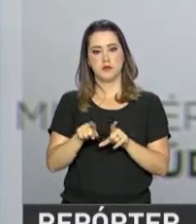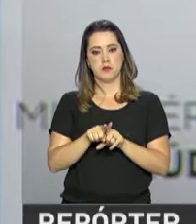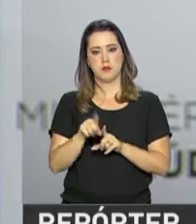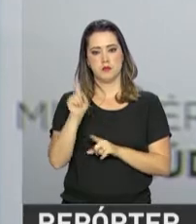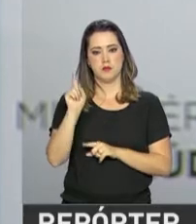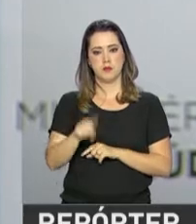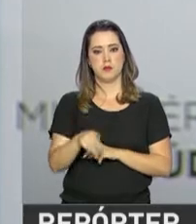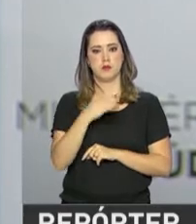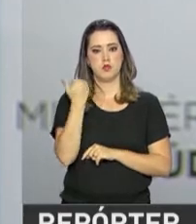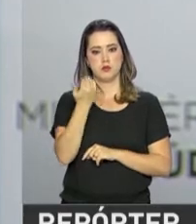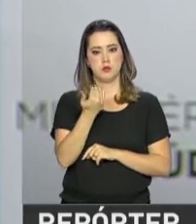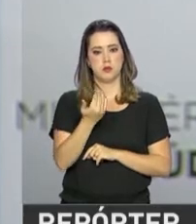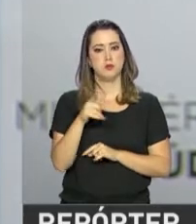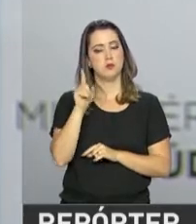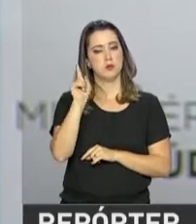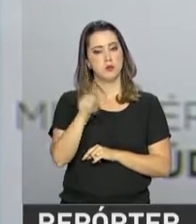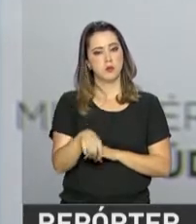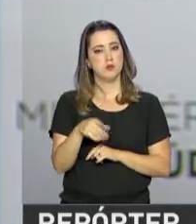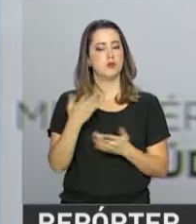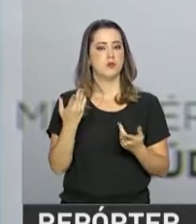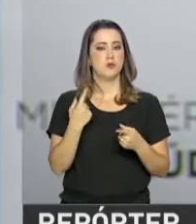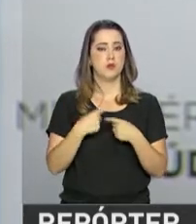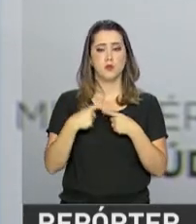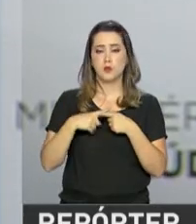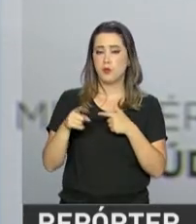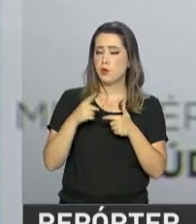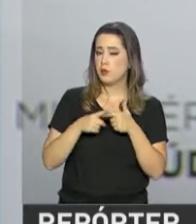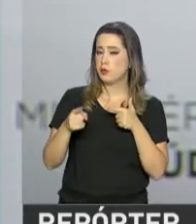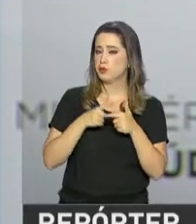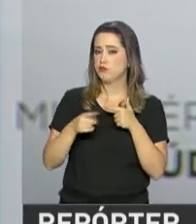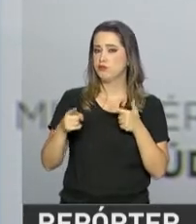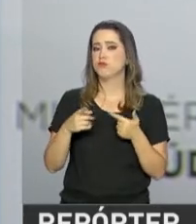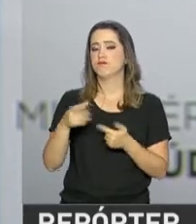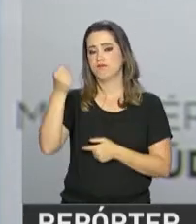morte por complicações da gripe